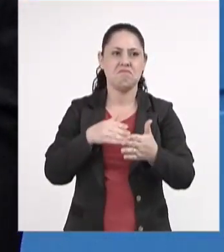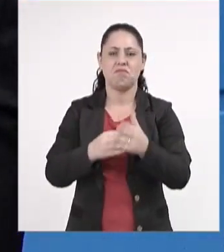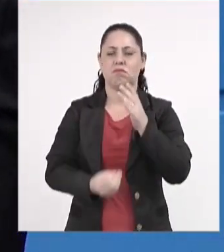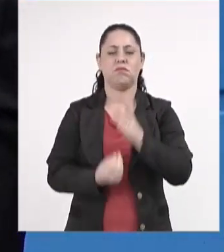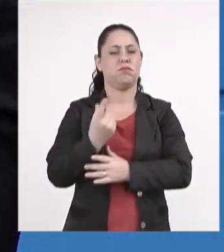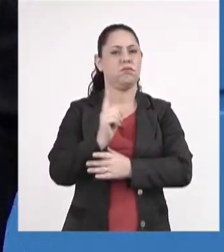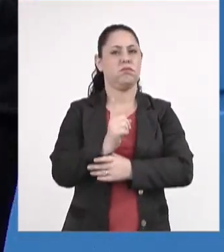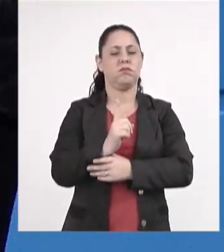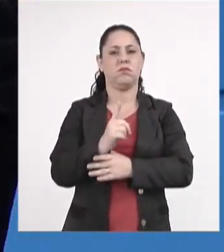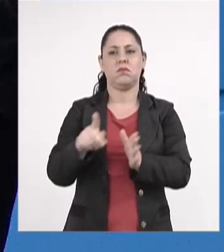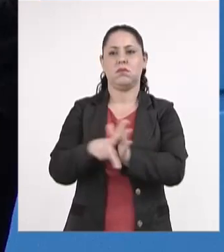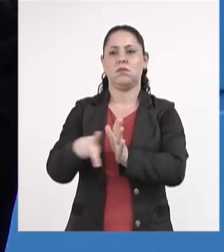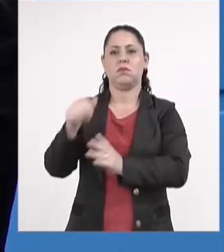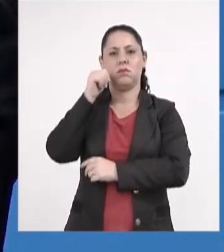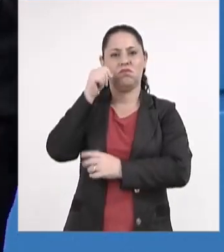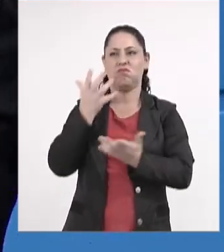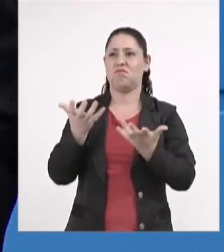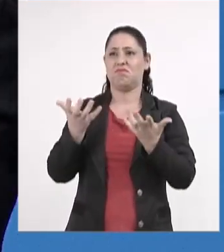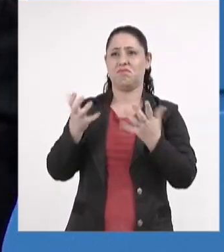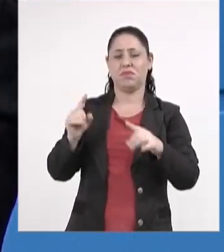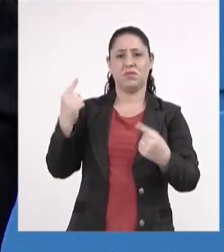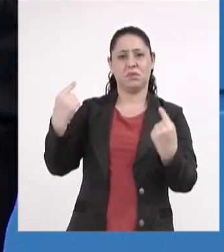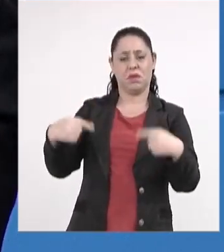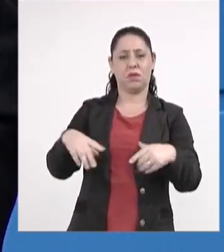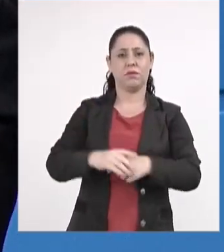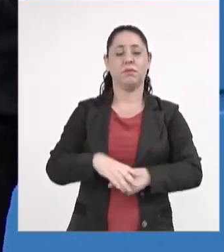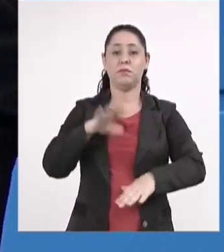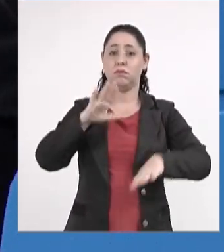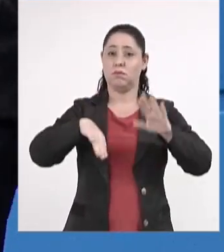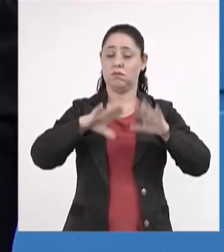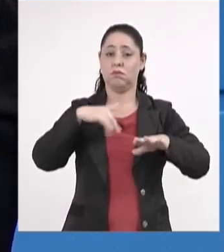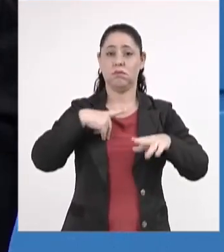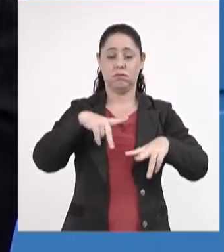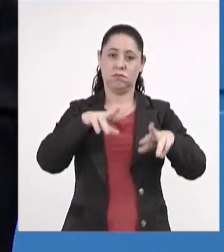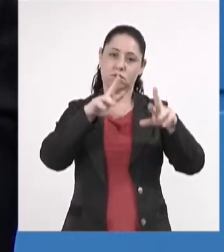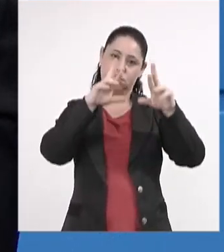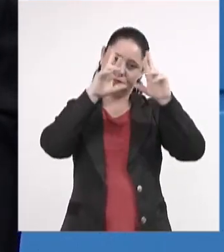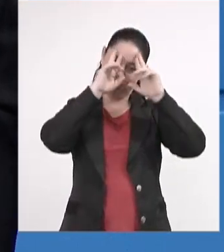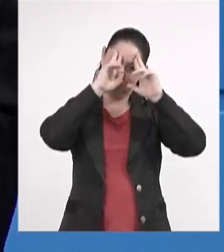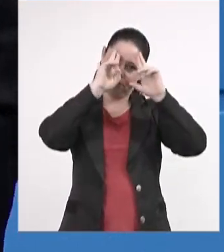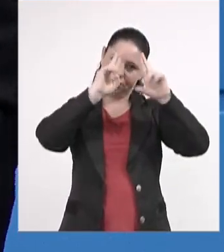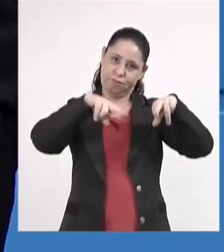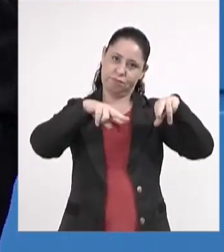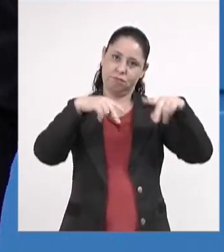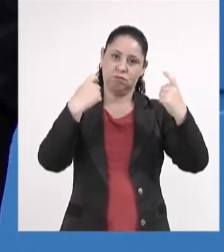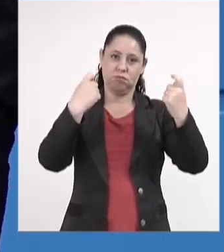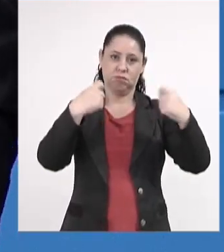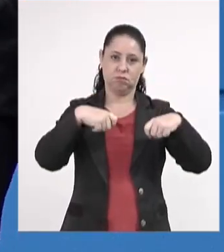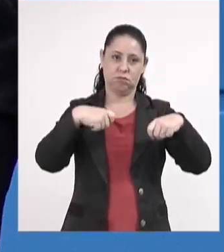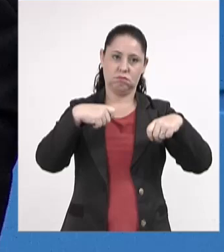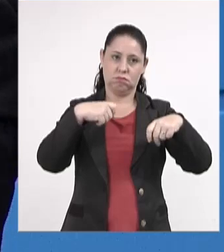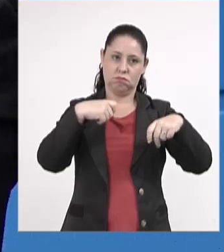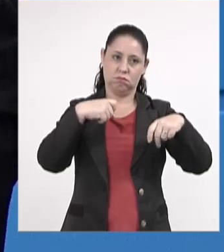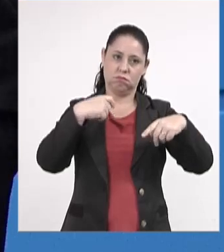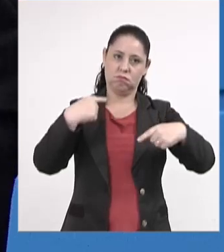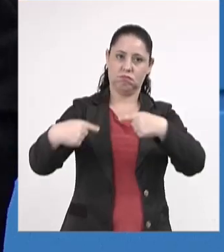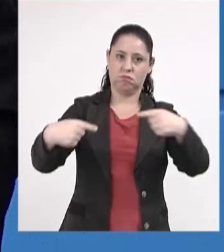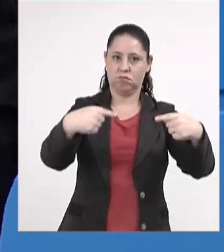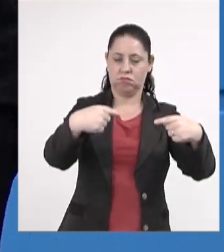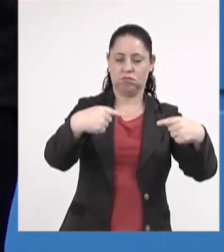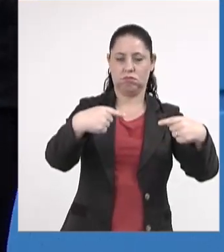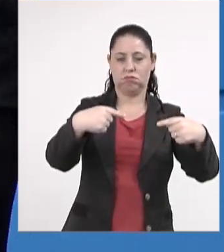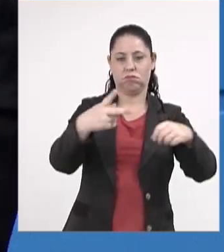são as próprias mulheres que não querem disputar uma eleição e às vezes com todo respeito você precisa sair a guerra Campo